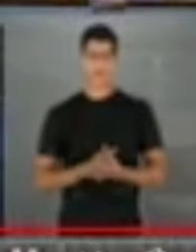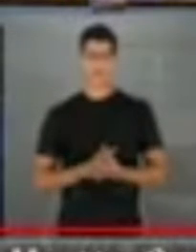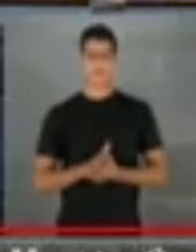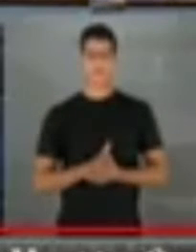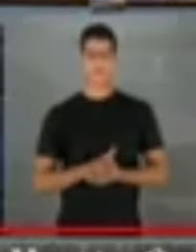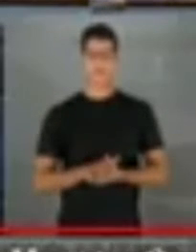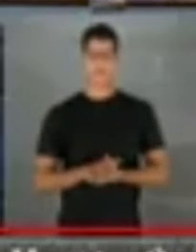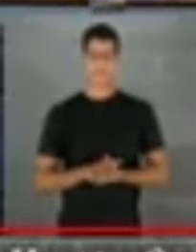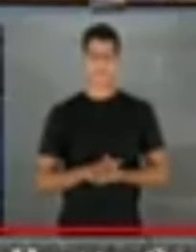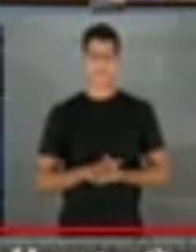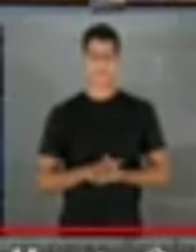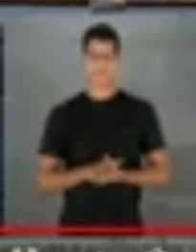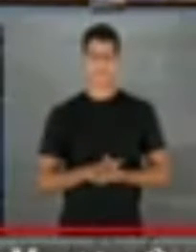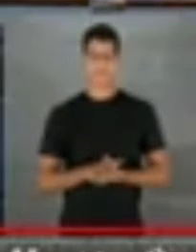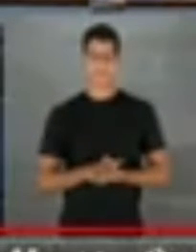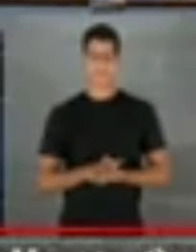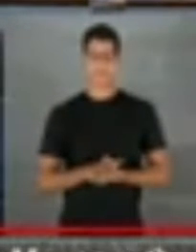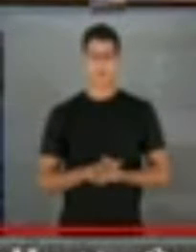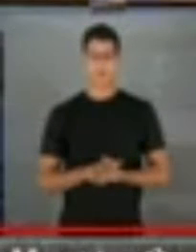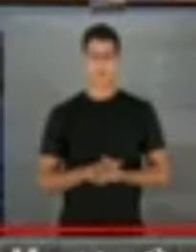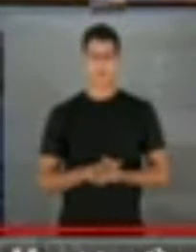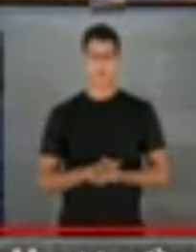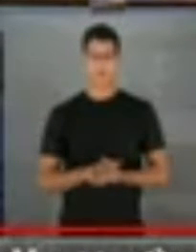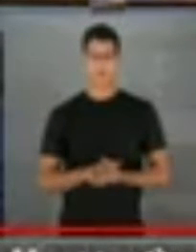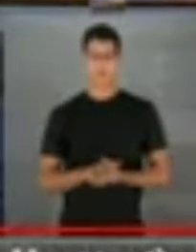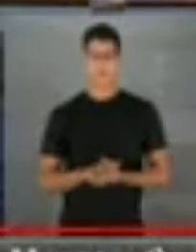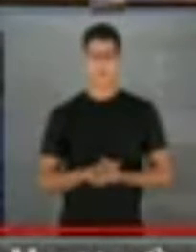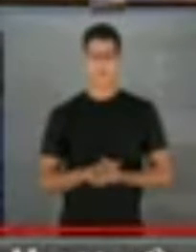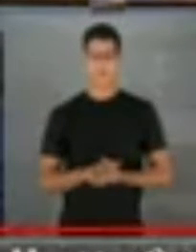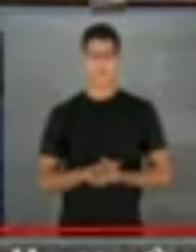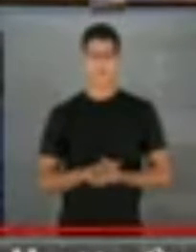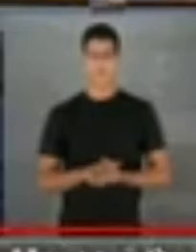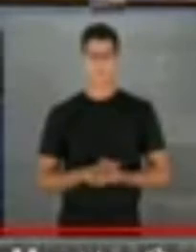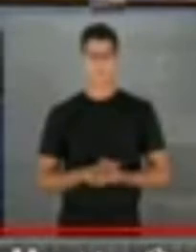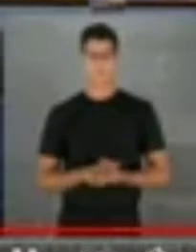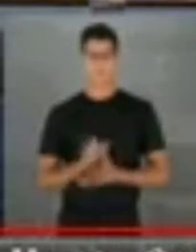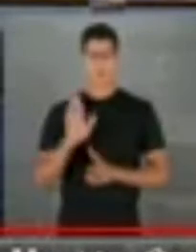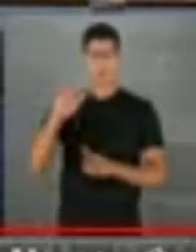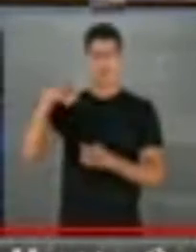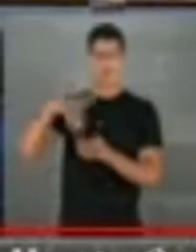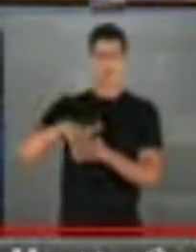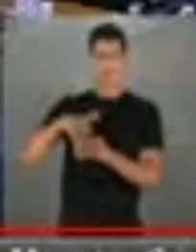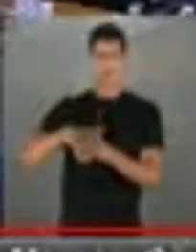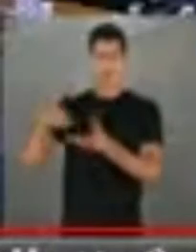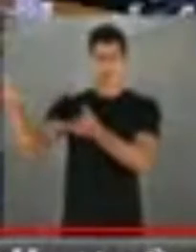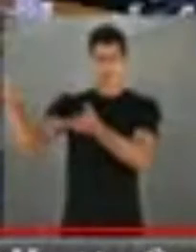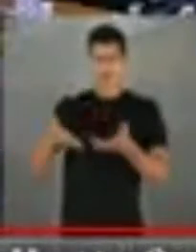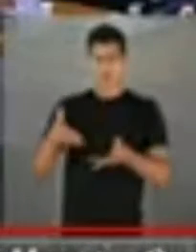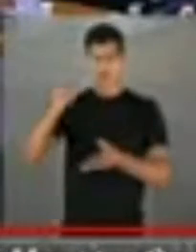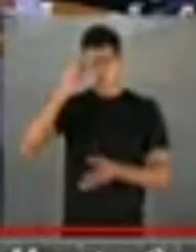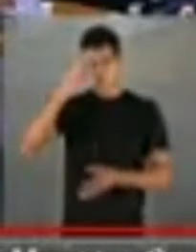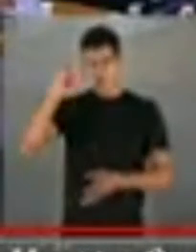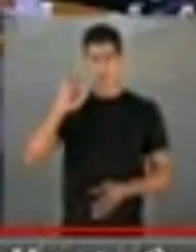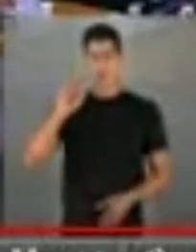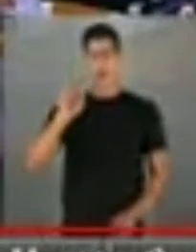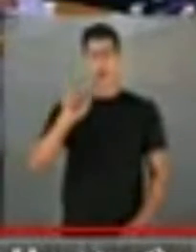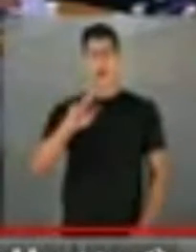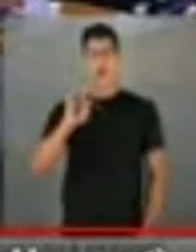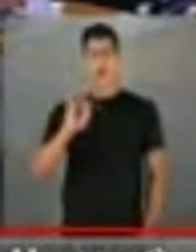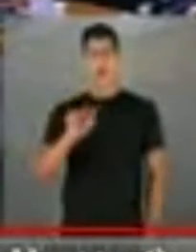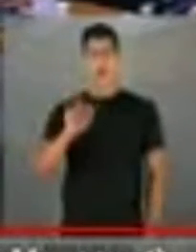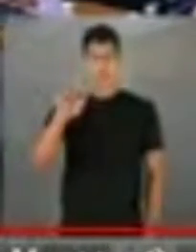do senador Marco Rogério e do senador Ciro Nogueira. Em votação, a convocação do senhor Arthur